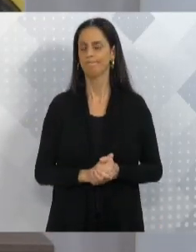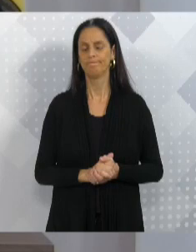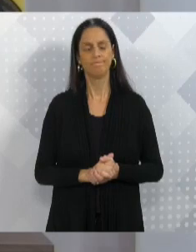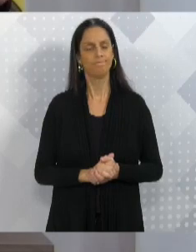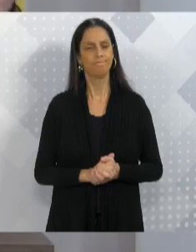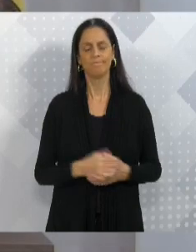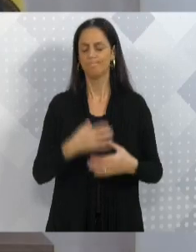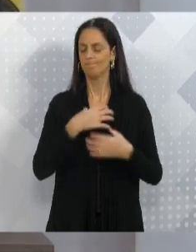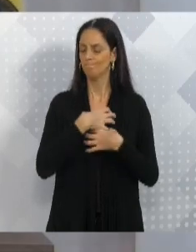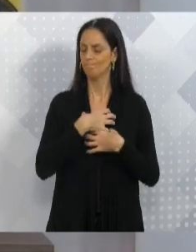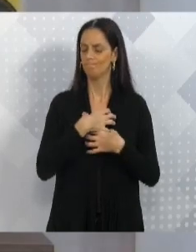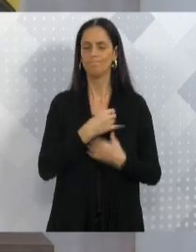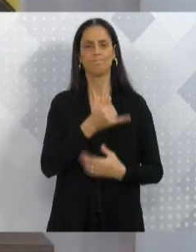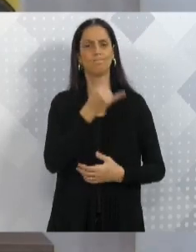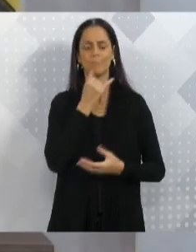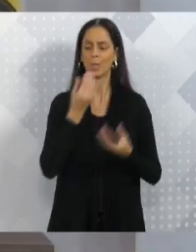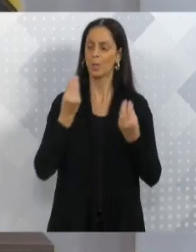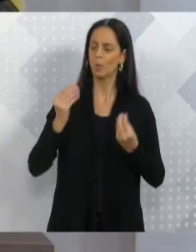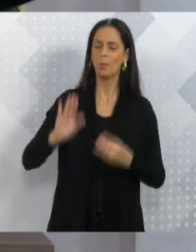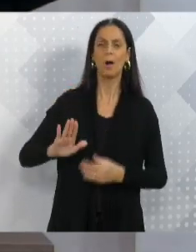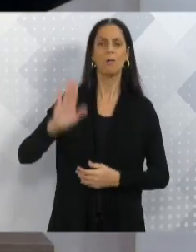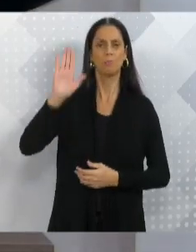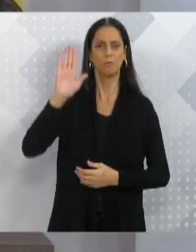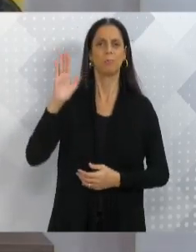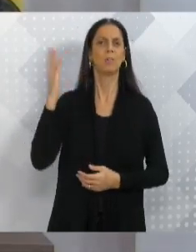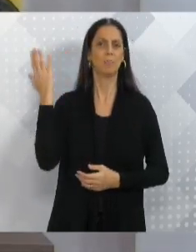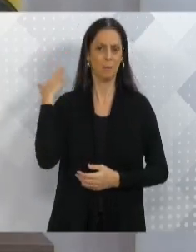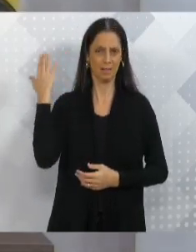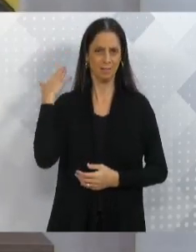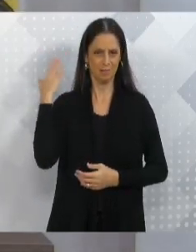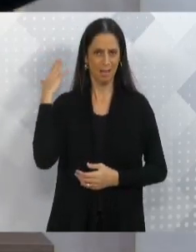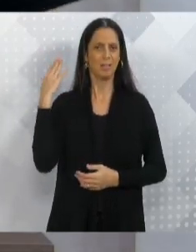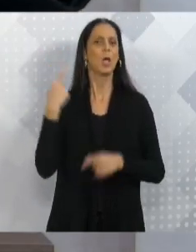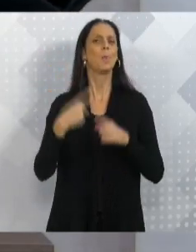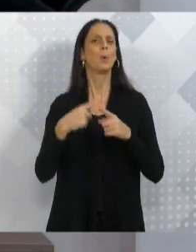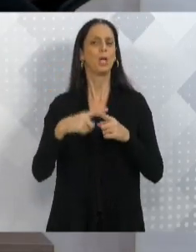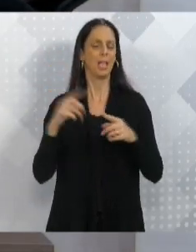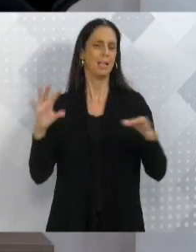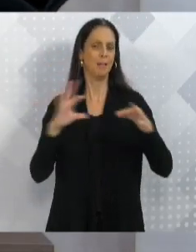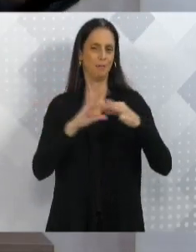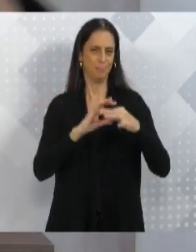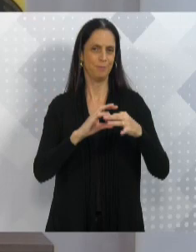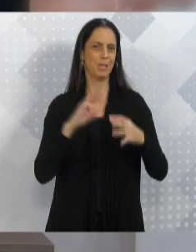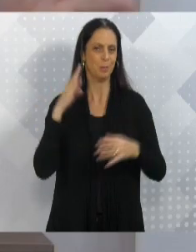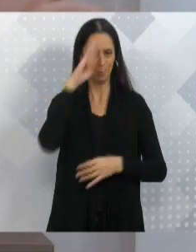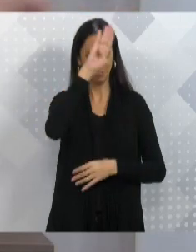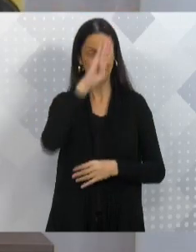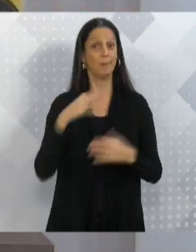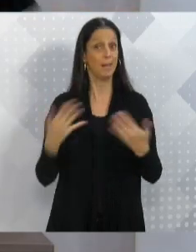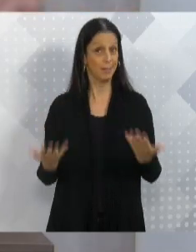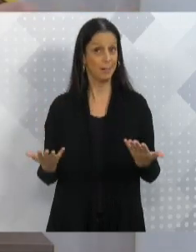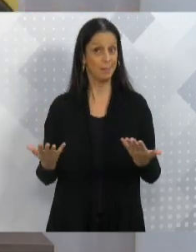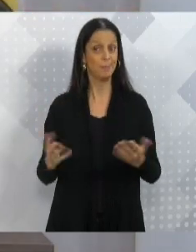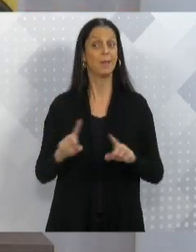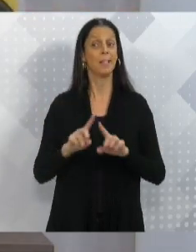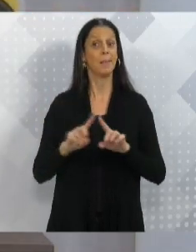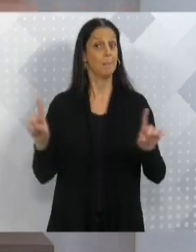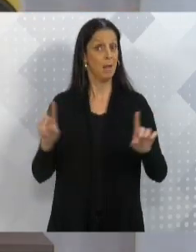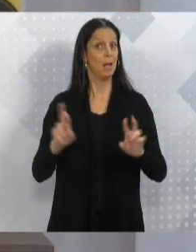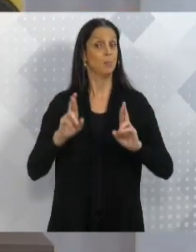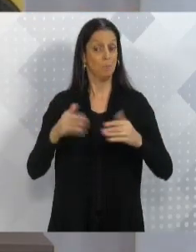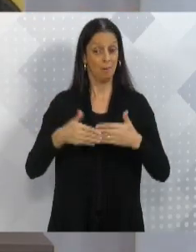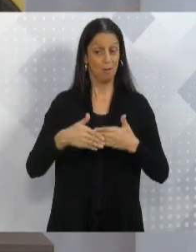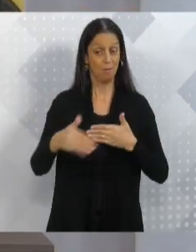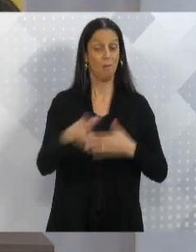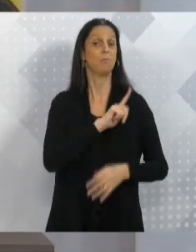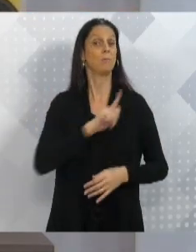realmente lamentável. Foi um candidato eleito pela onda, esse que está aí agora também foi, de certa forma, pela onda. Espero que comece, né,